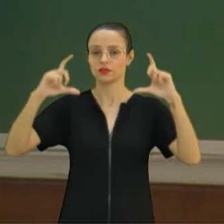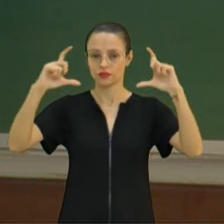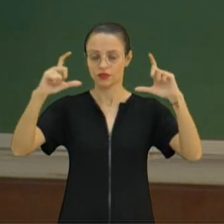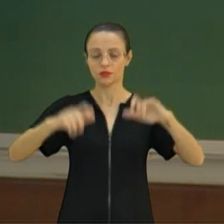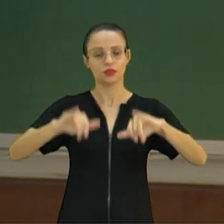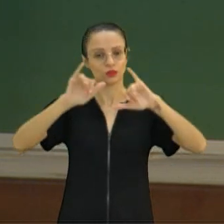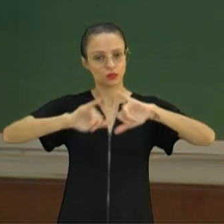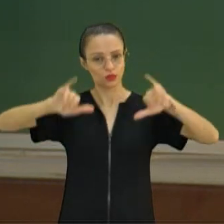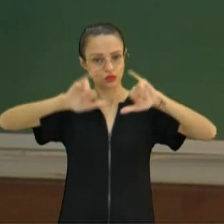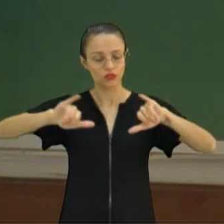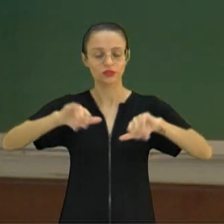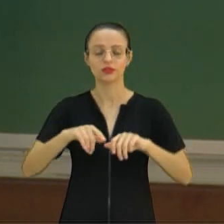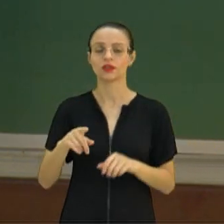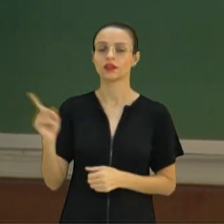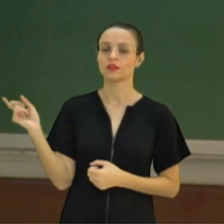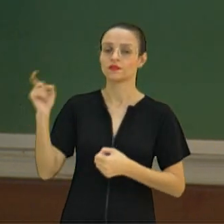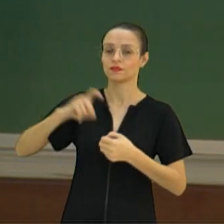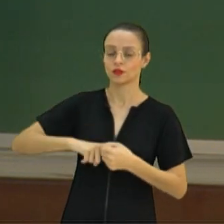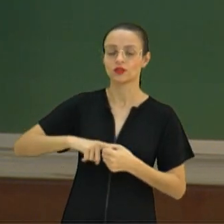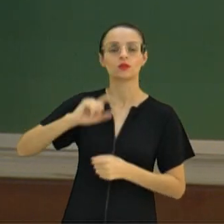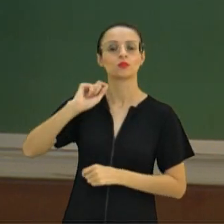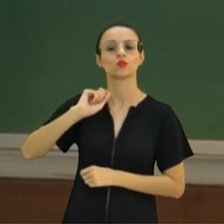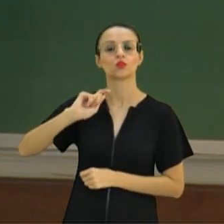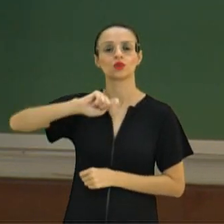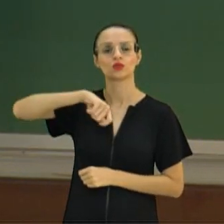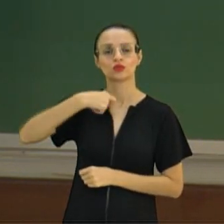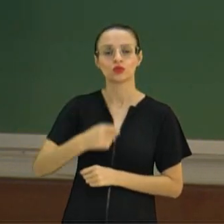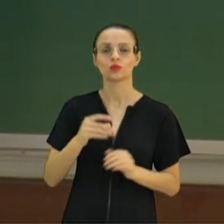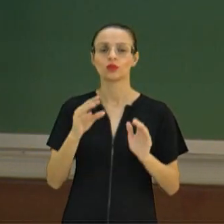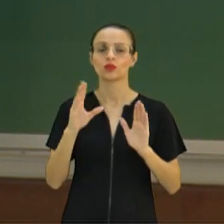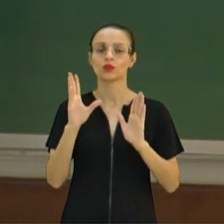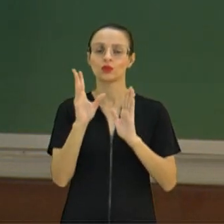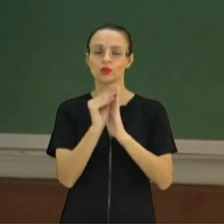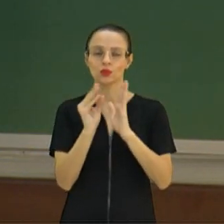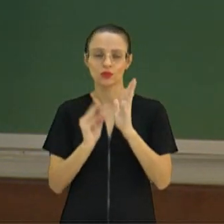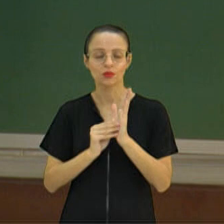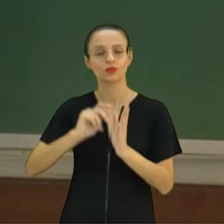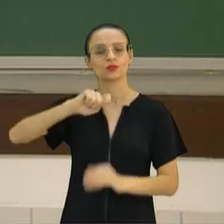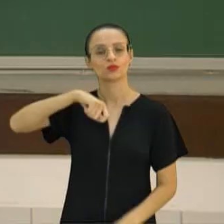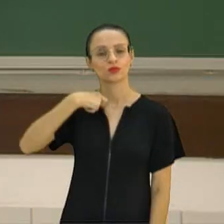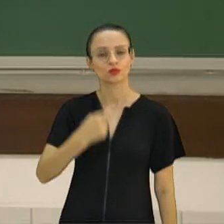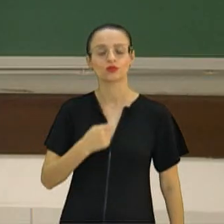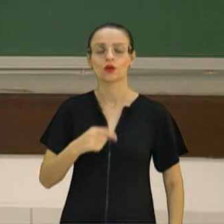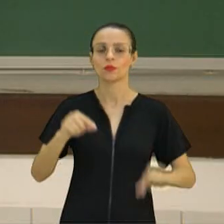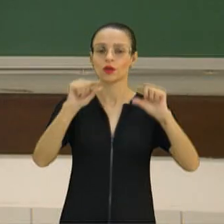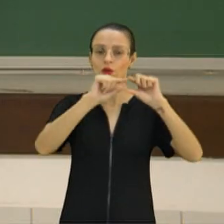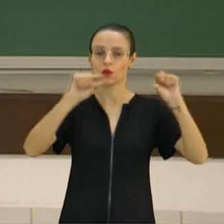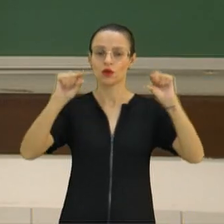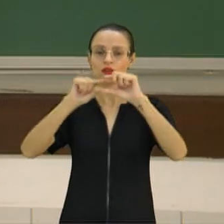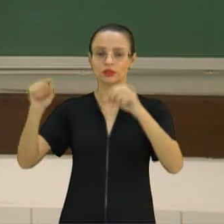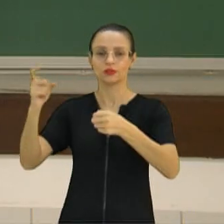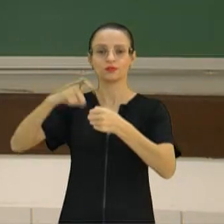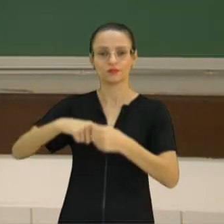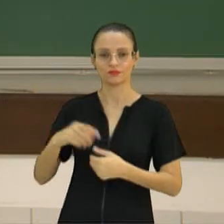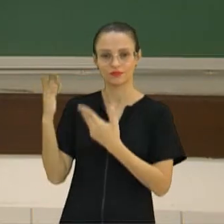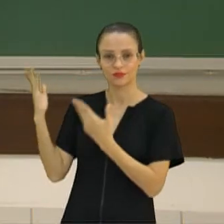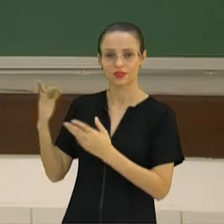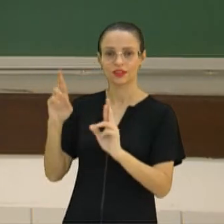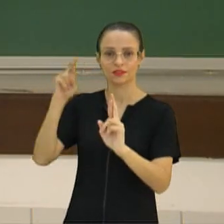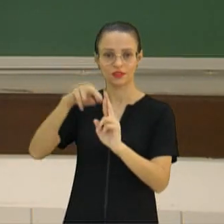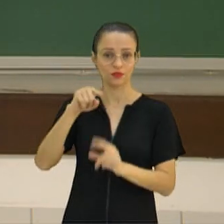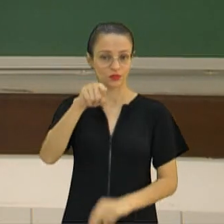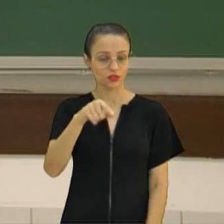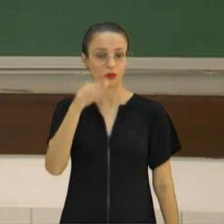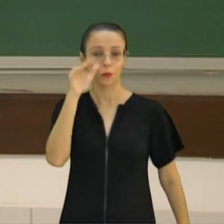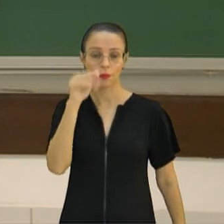de uma notícia, retomamos os conhecimentos sobre orações subordinadas. Isso mesmo, temos ainda as referências do material, se você